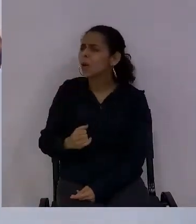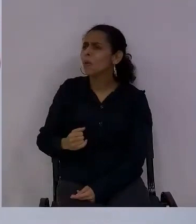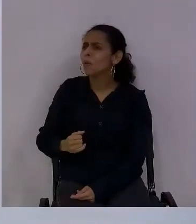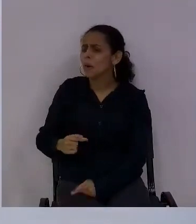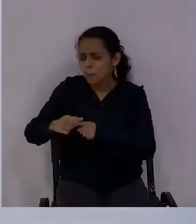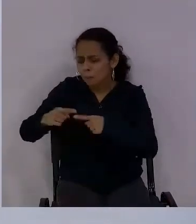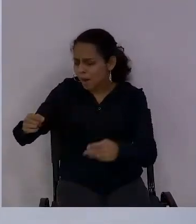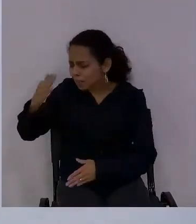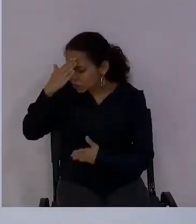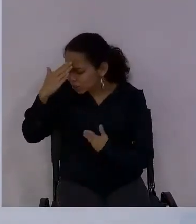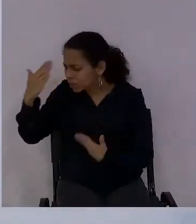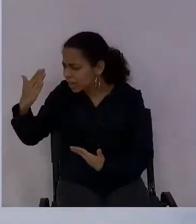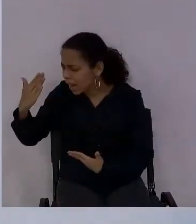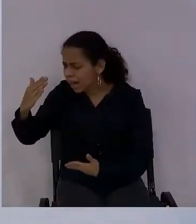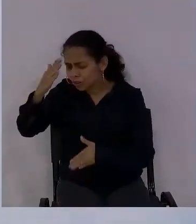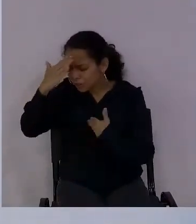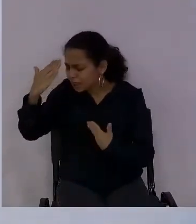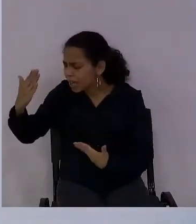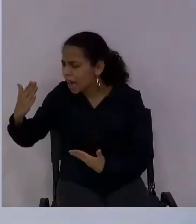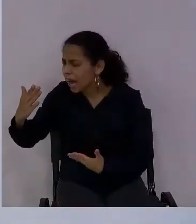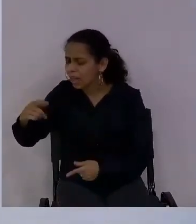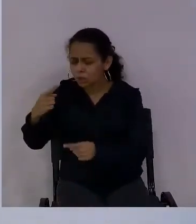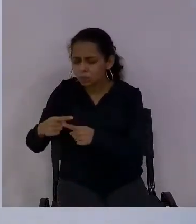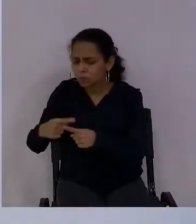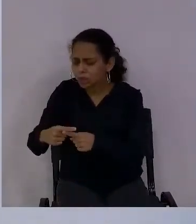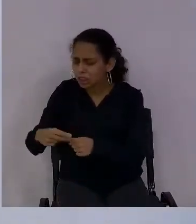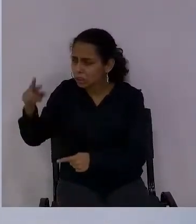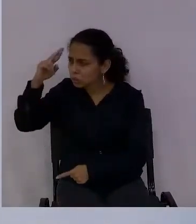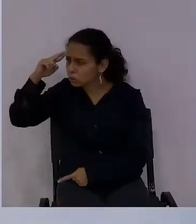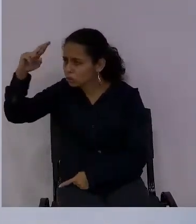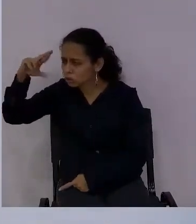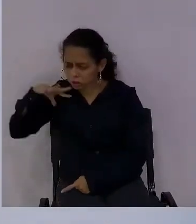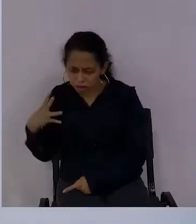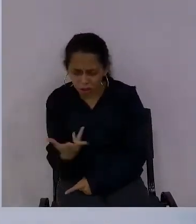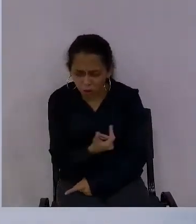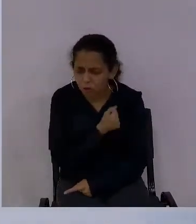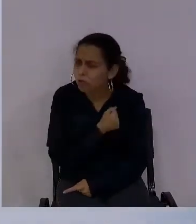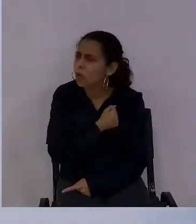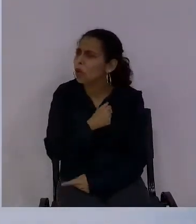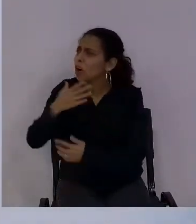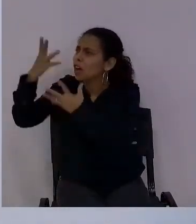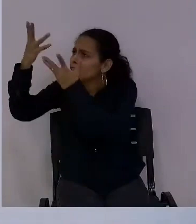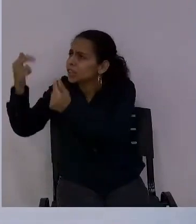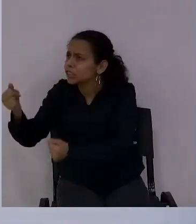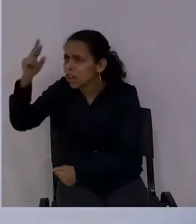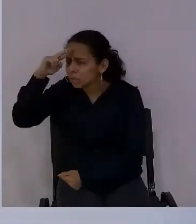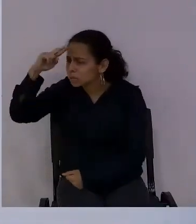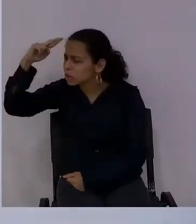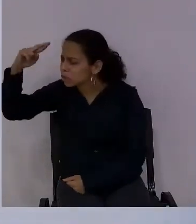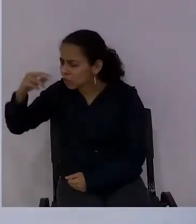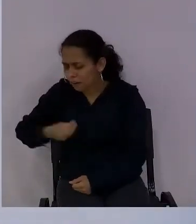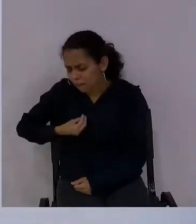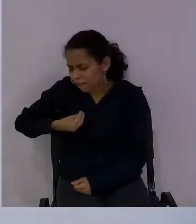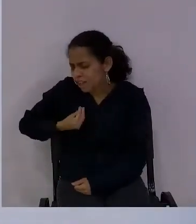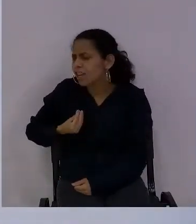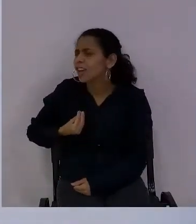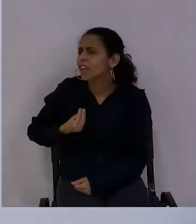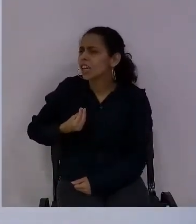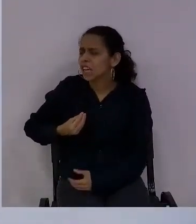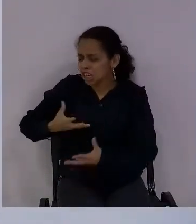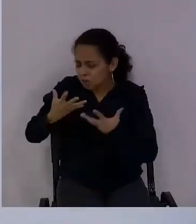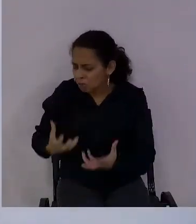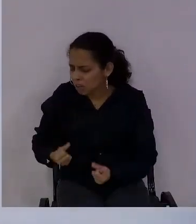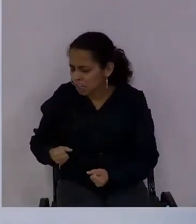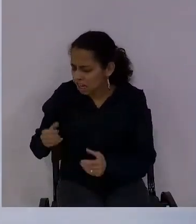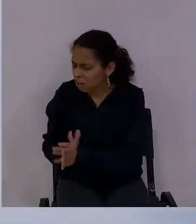desses pecados que eu cometi. Então, Senhor, aceita o meu louvor, a minha adoração, a minha vida. Eu estou aqui diante de Ti para render o melhor